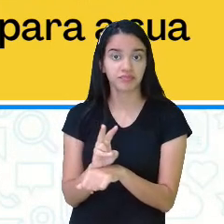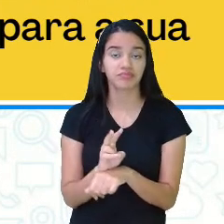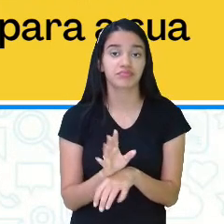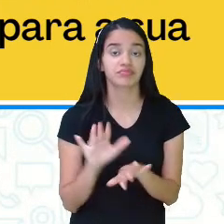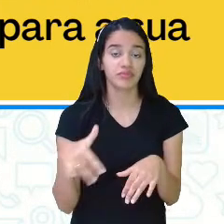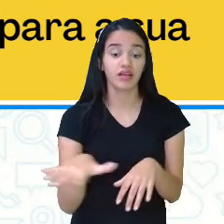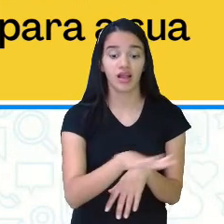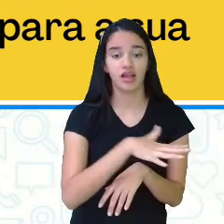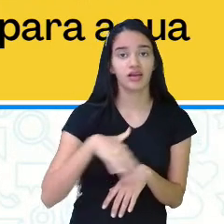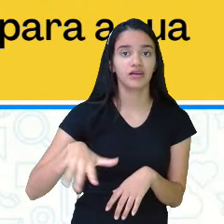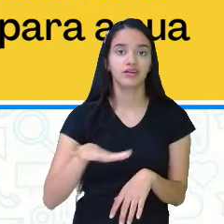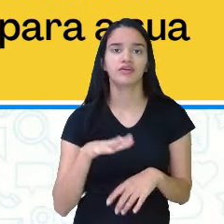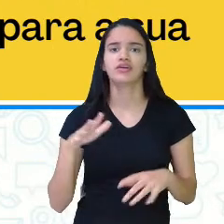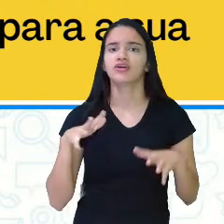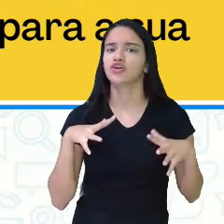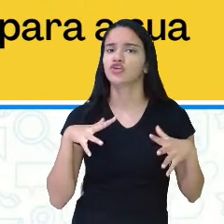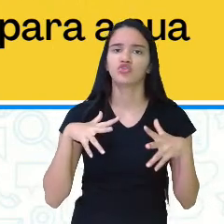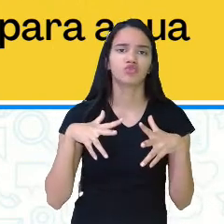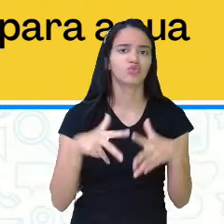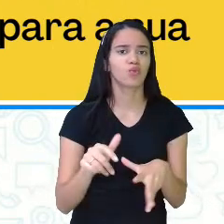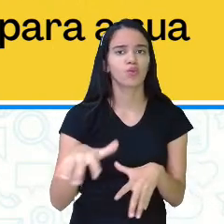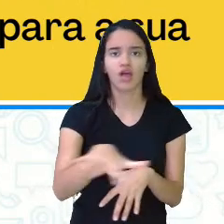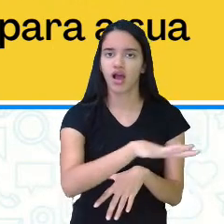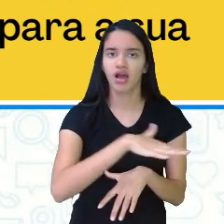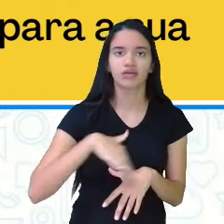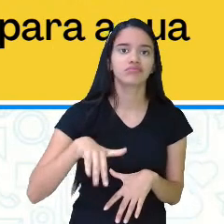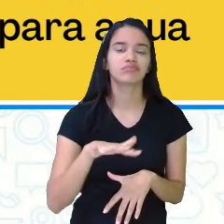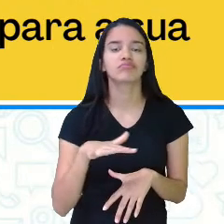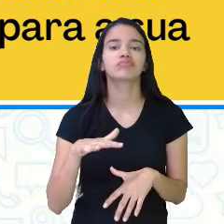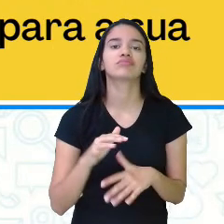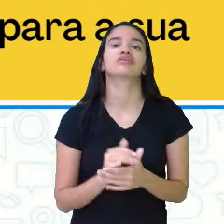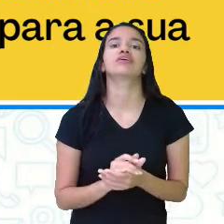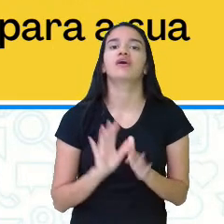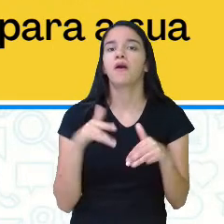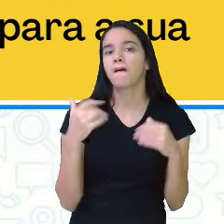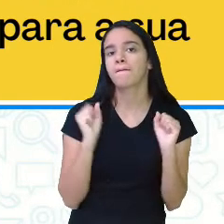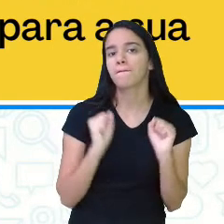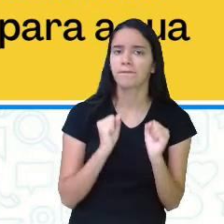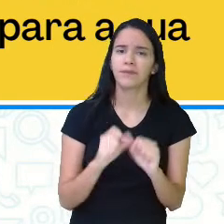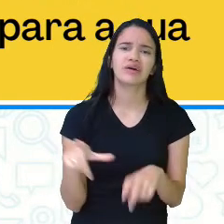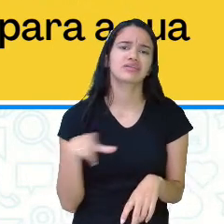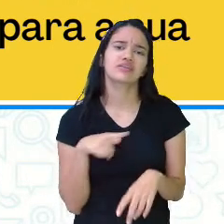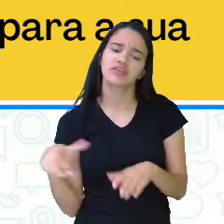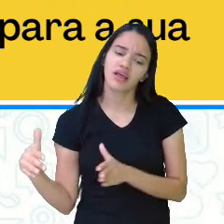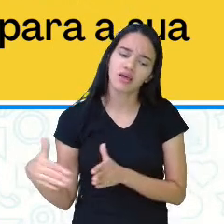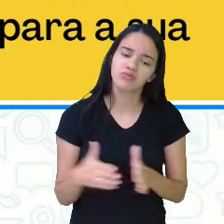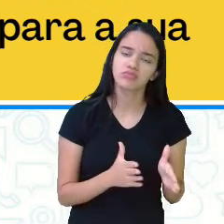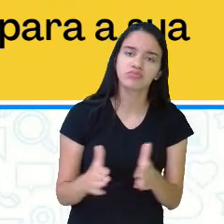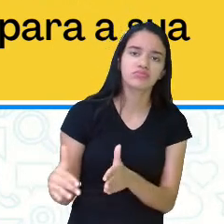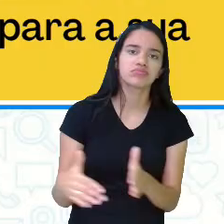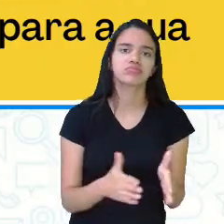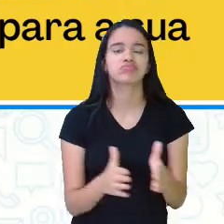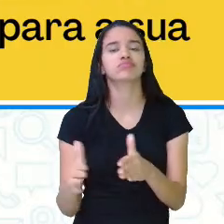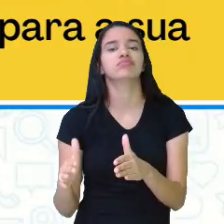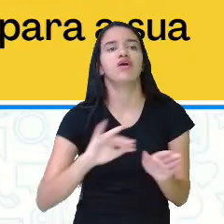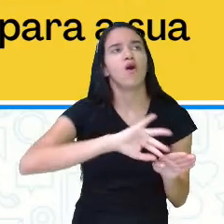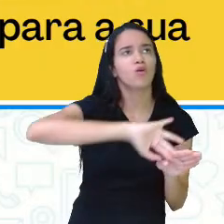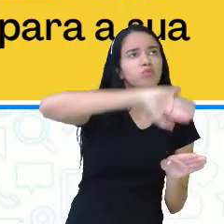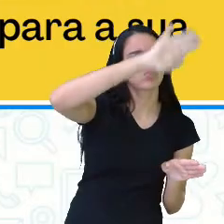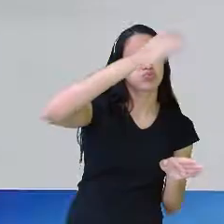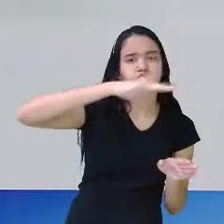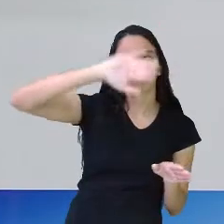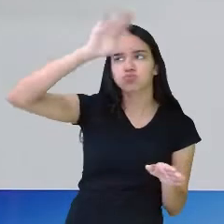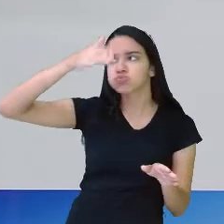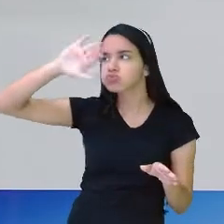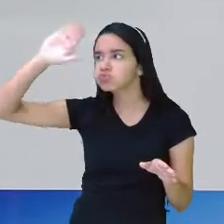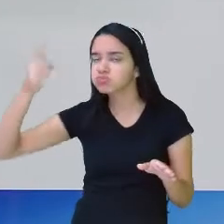a área indígena é toda essa região que está ali, ó, demarcada. Pode ter rio, pode ter monte, pode ter